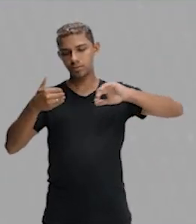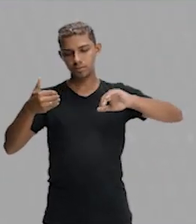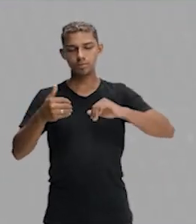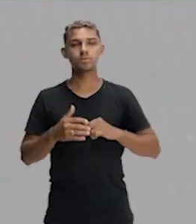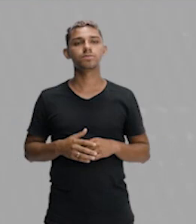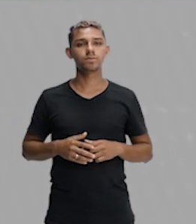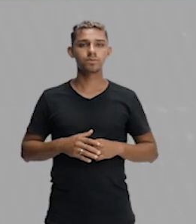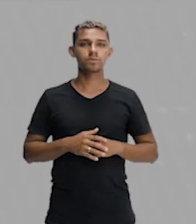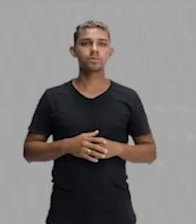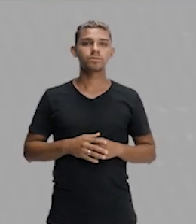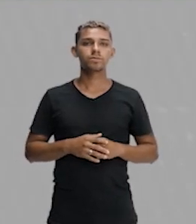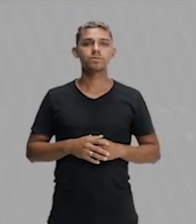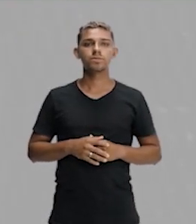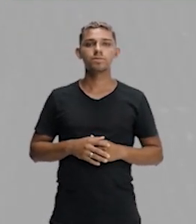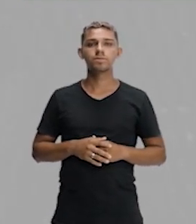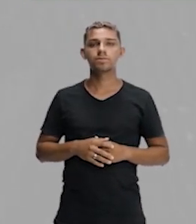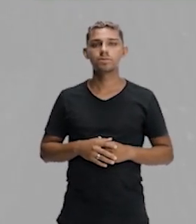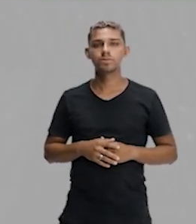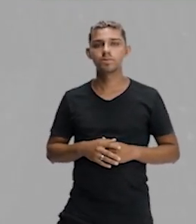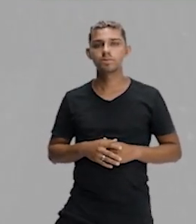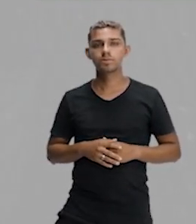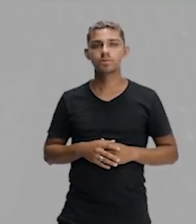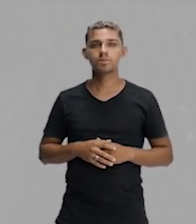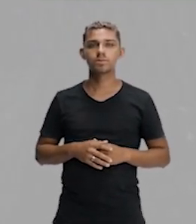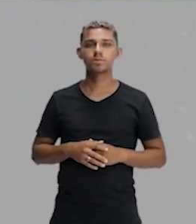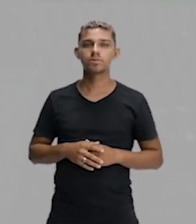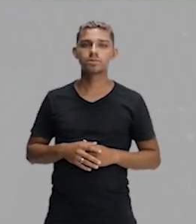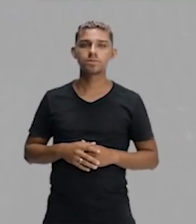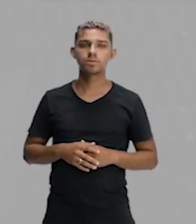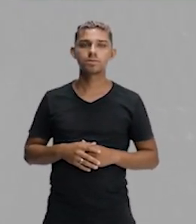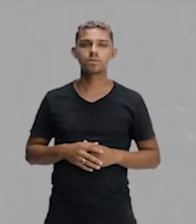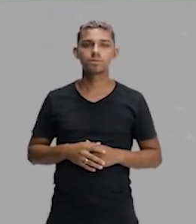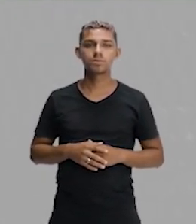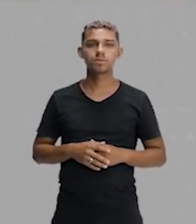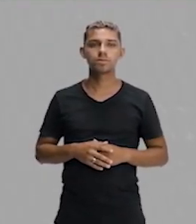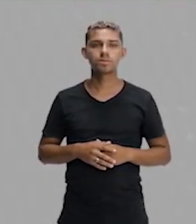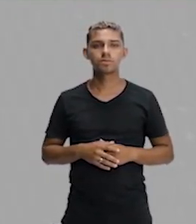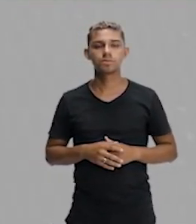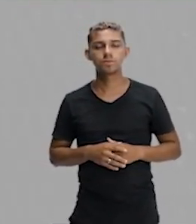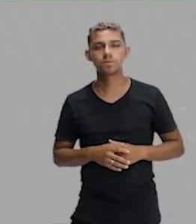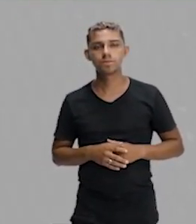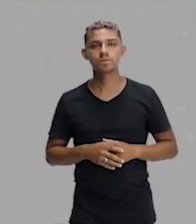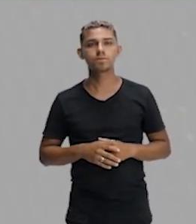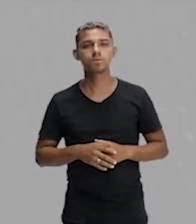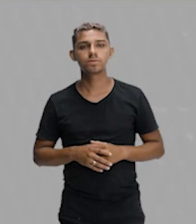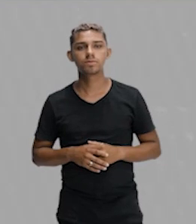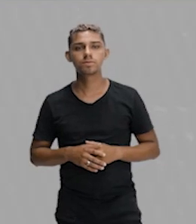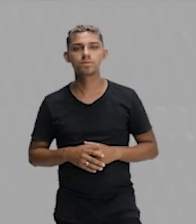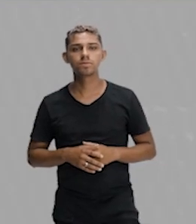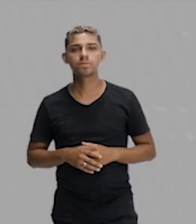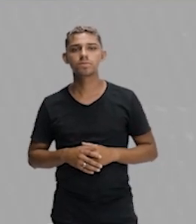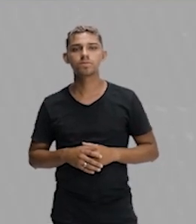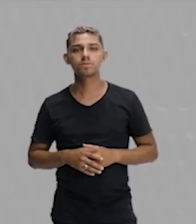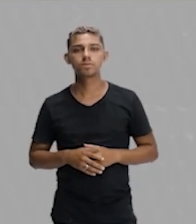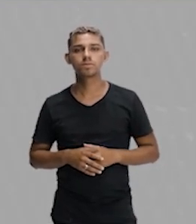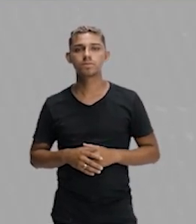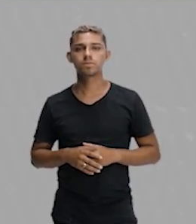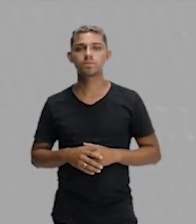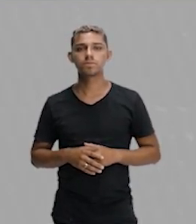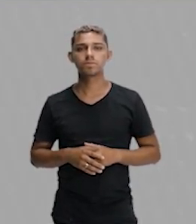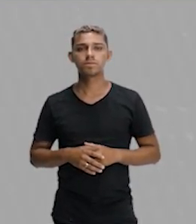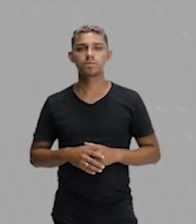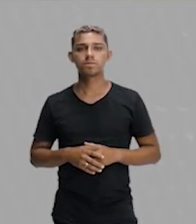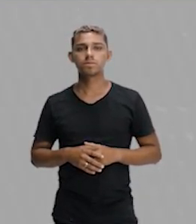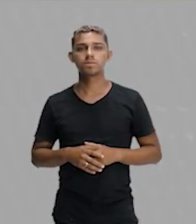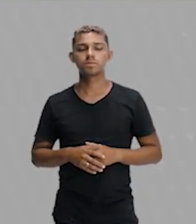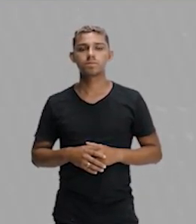do negativo. Então ela vai fazer isso. Ó. Ela vai sofrer um desvio para próximo da placa negativa. Okay? Se ela